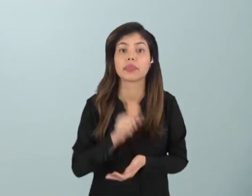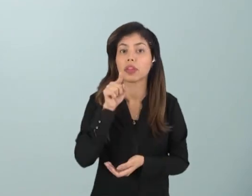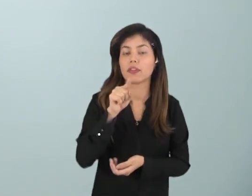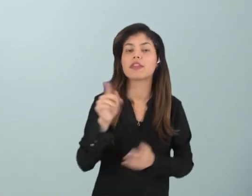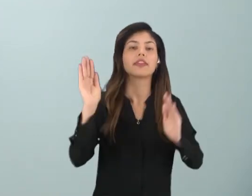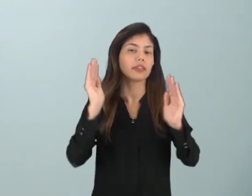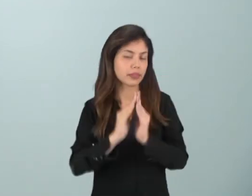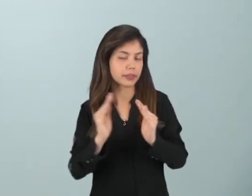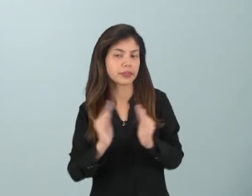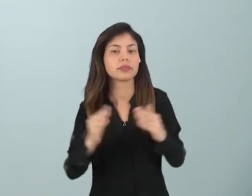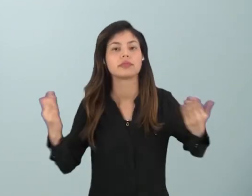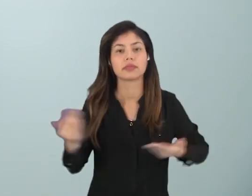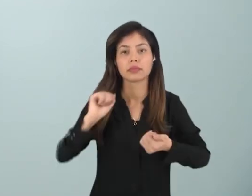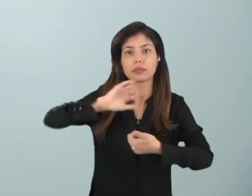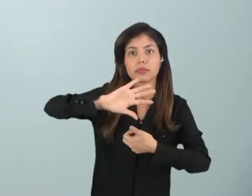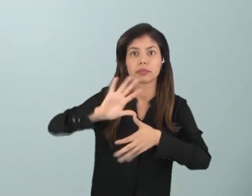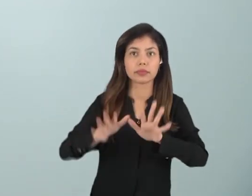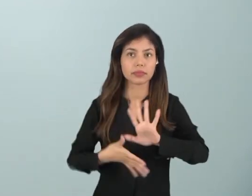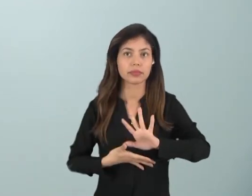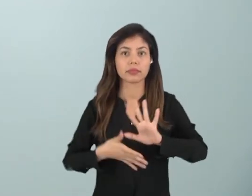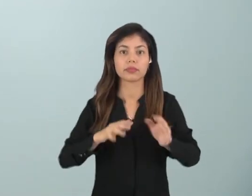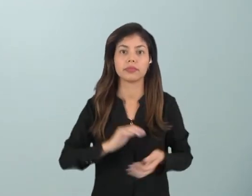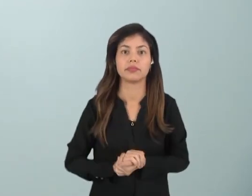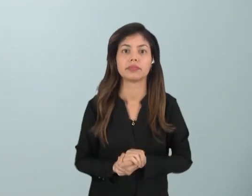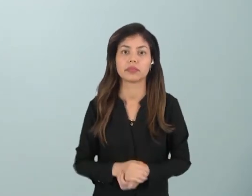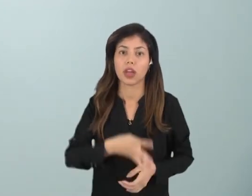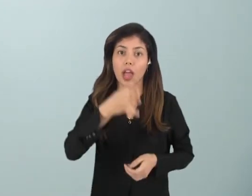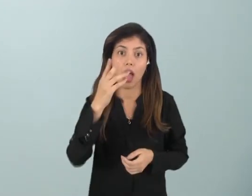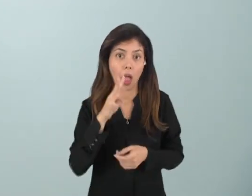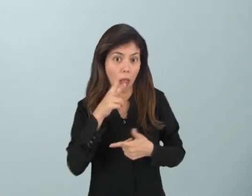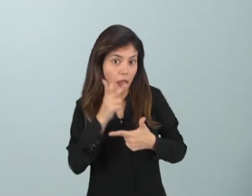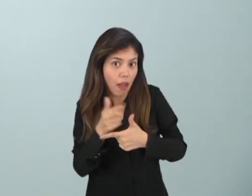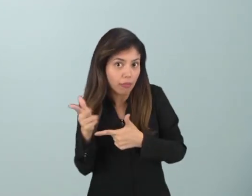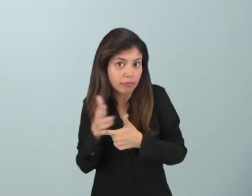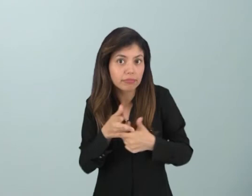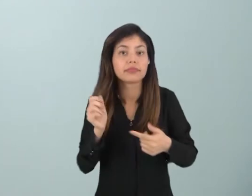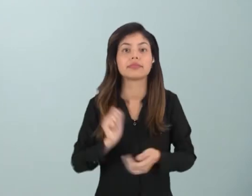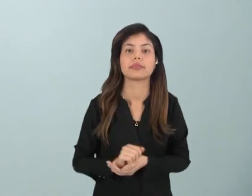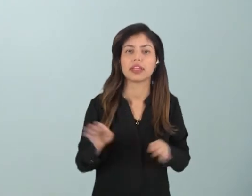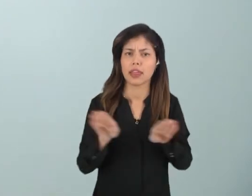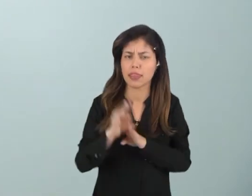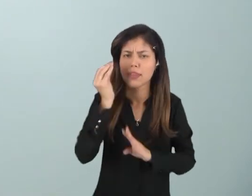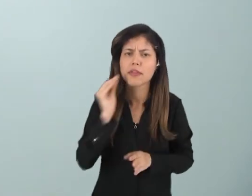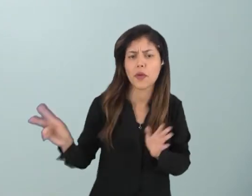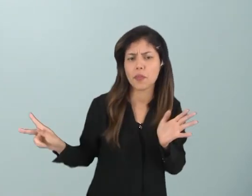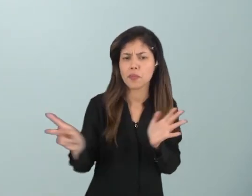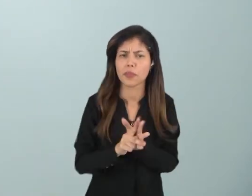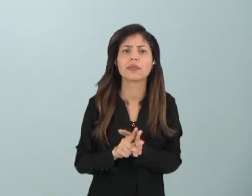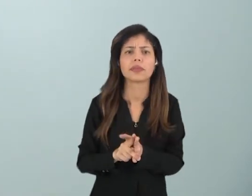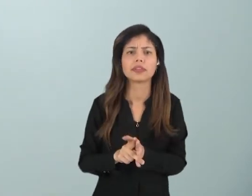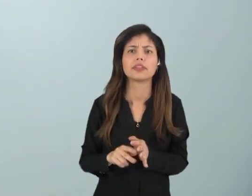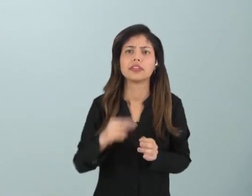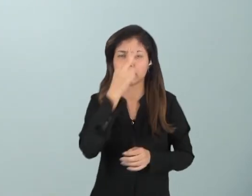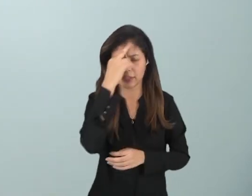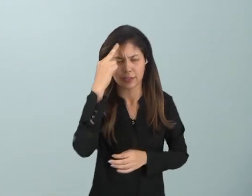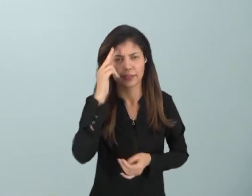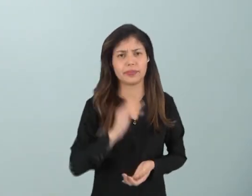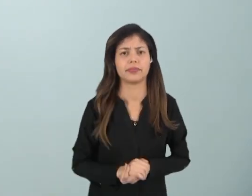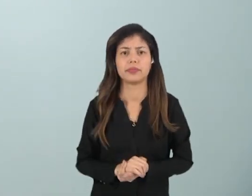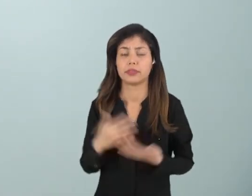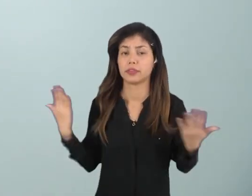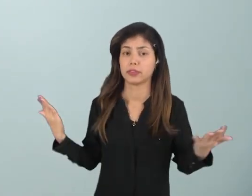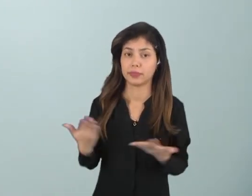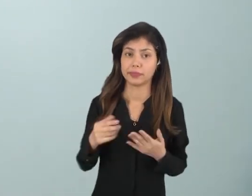estão em casa nesse momento de pandemia podem fazer, sabe o quê? É assistir sua série, seu filme e tentar criar sua própria história em cima desta